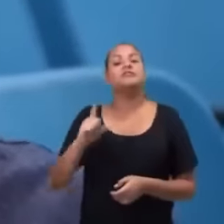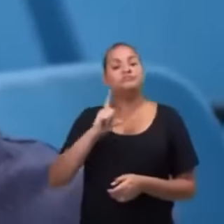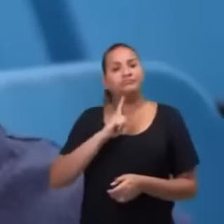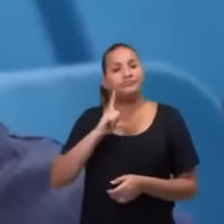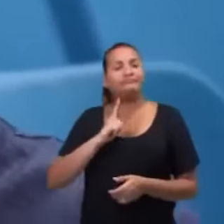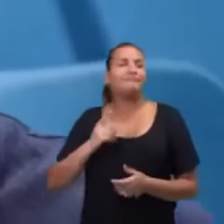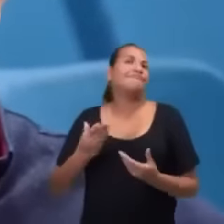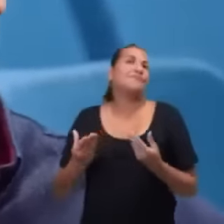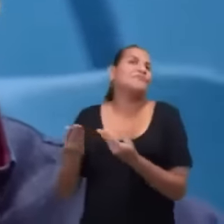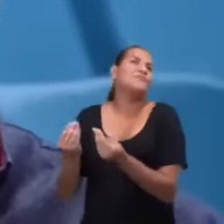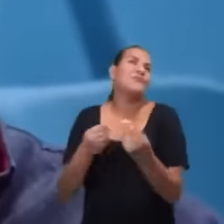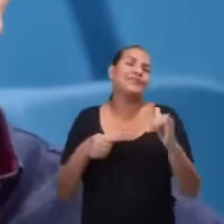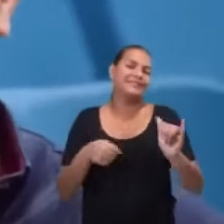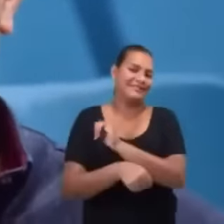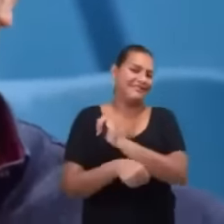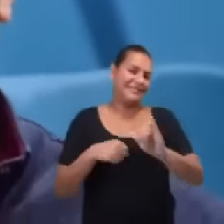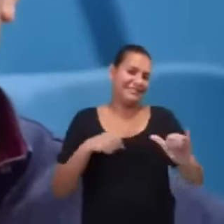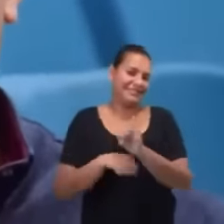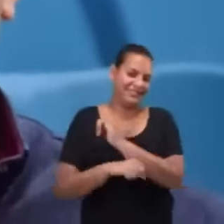E uma delas, que eu considero assim,